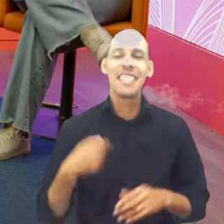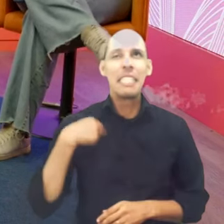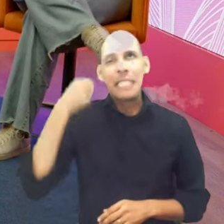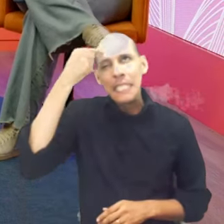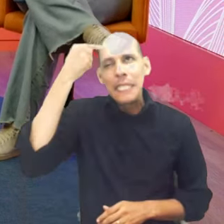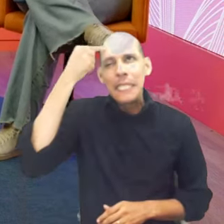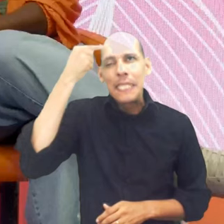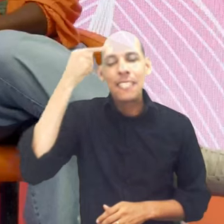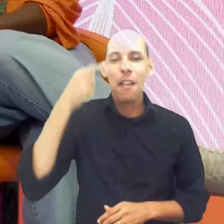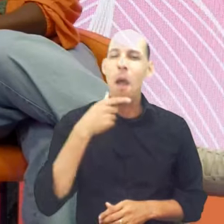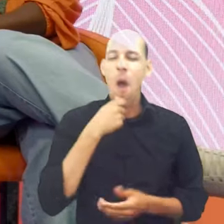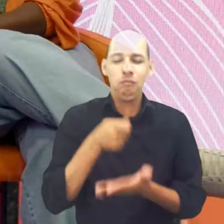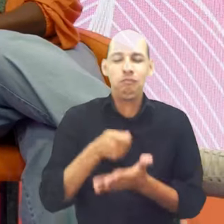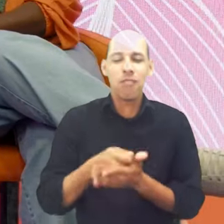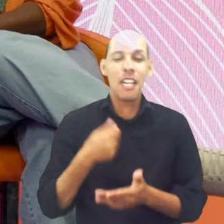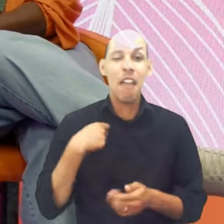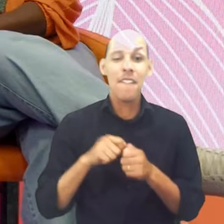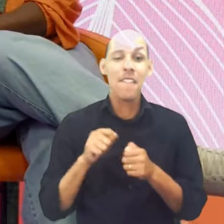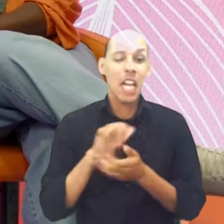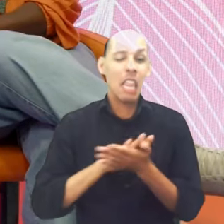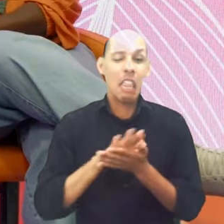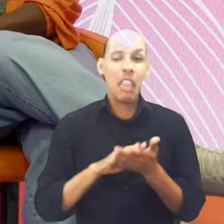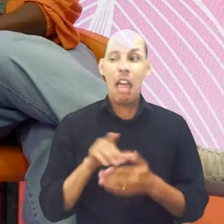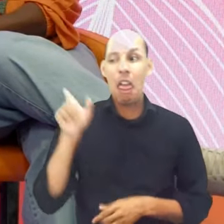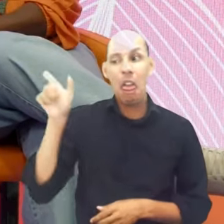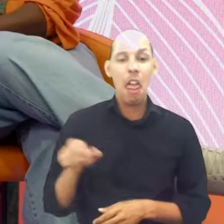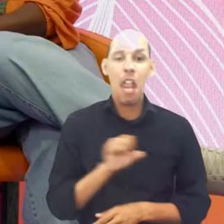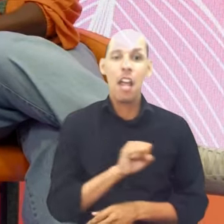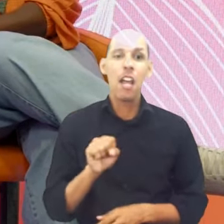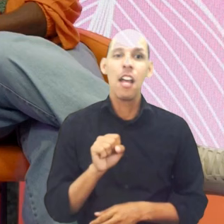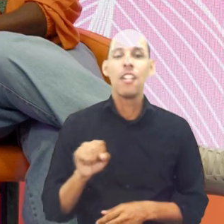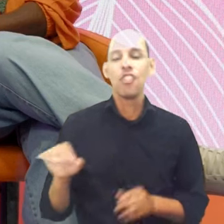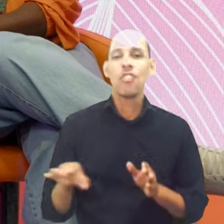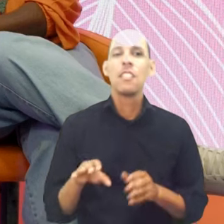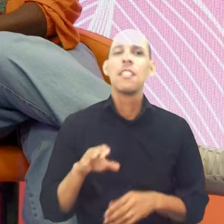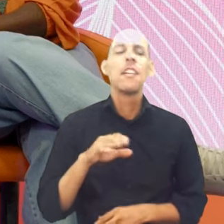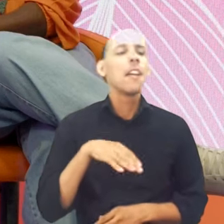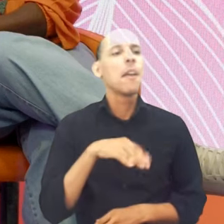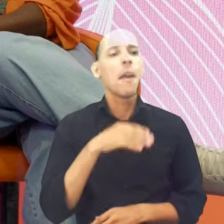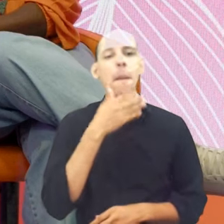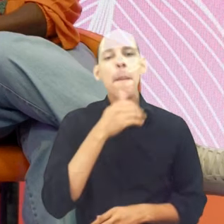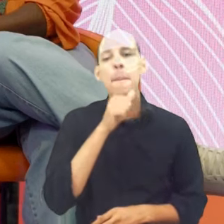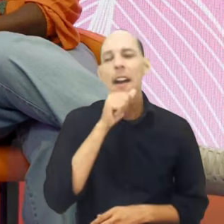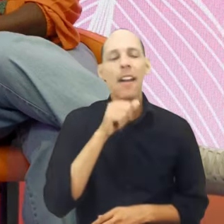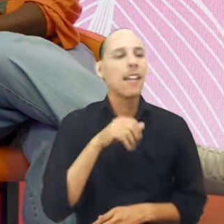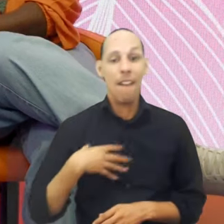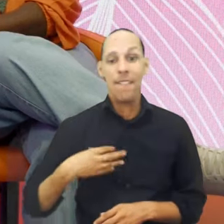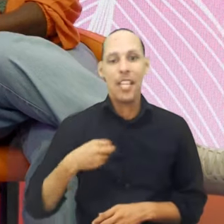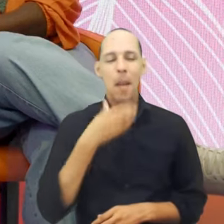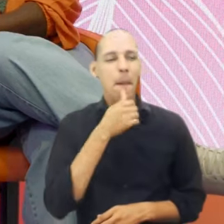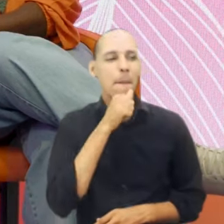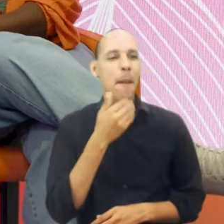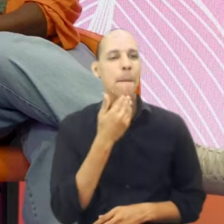que eu acho que foi bem machista, uma época que eu não cozinhava nada. Aí ela chegava e falava assim, papai, que ele tem restaurante, papai, eu quero a carne assada, papai, eu quero não sei o quê. E pra mim